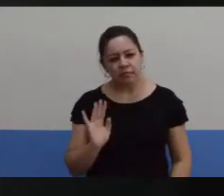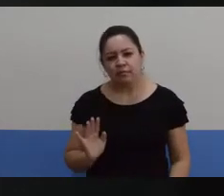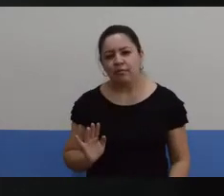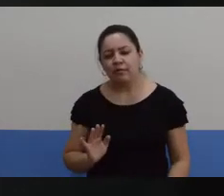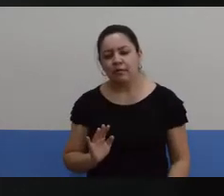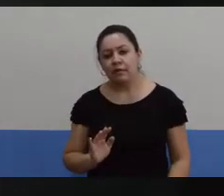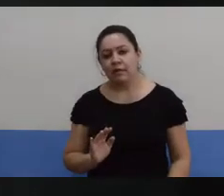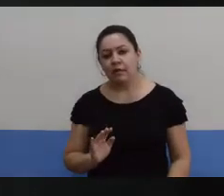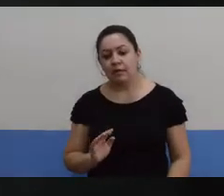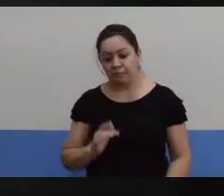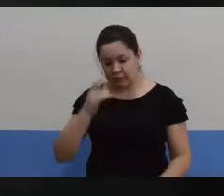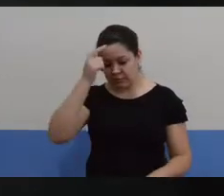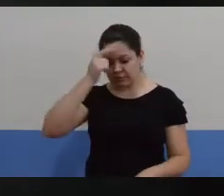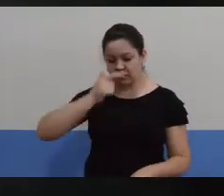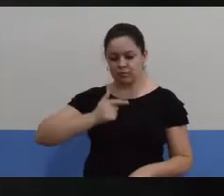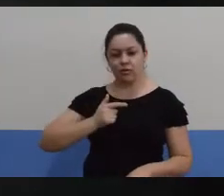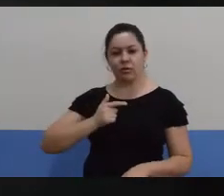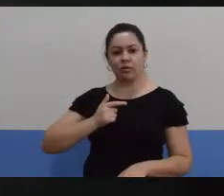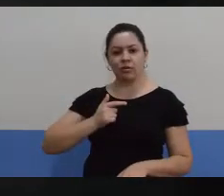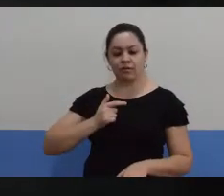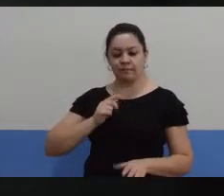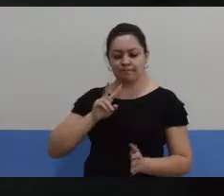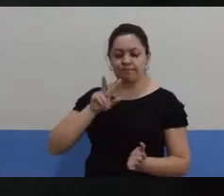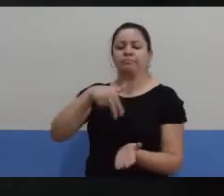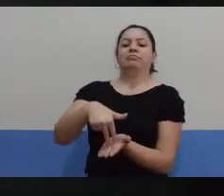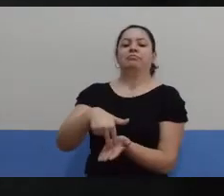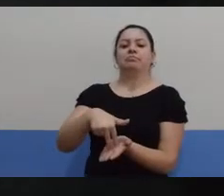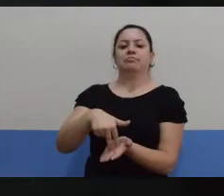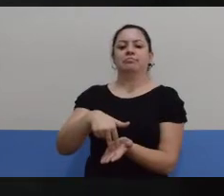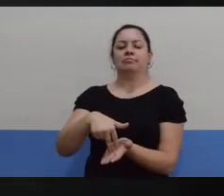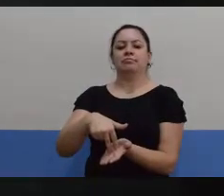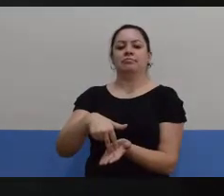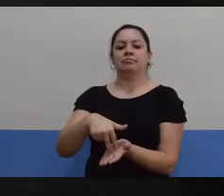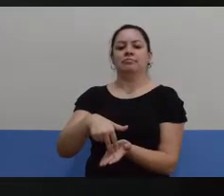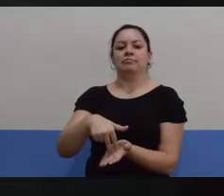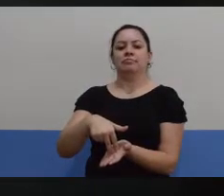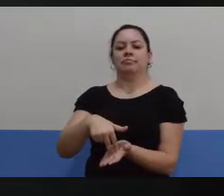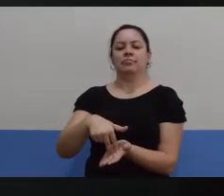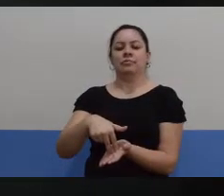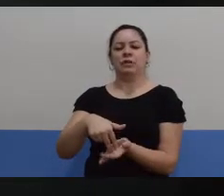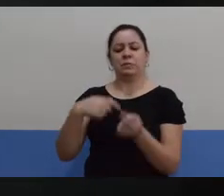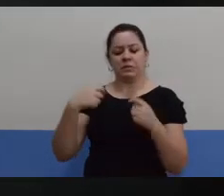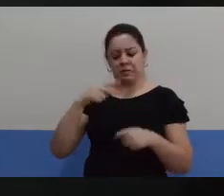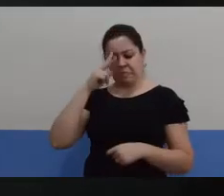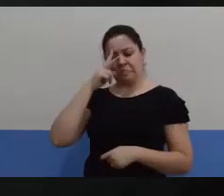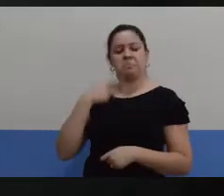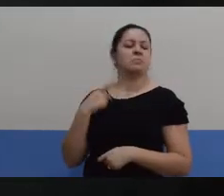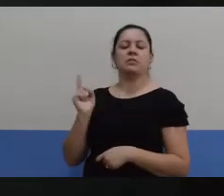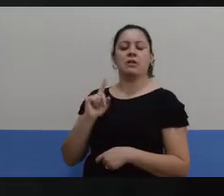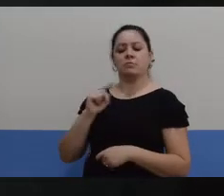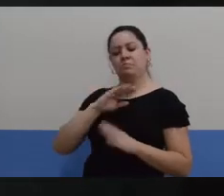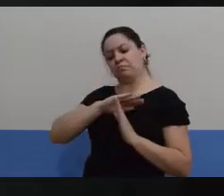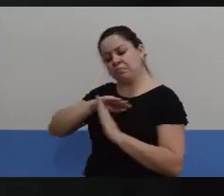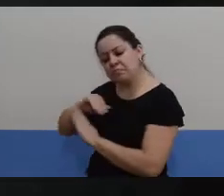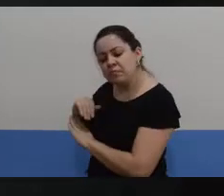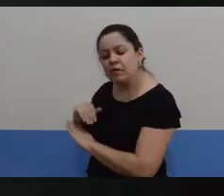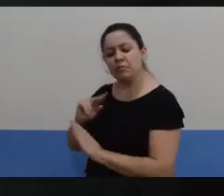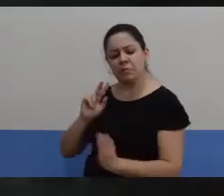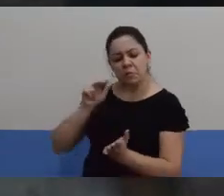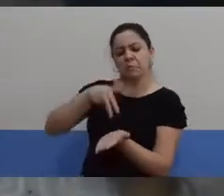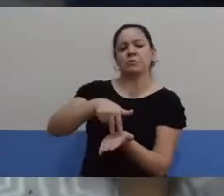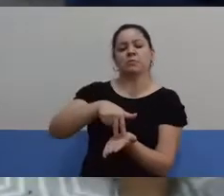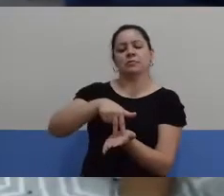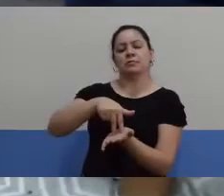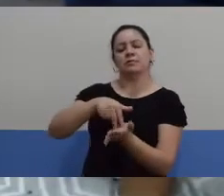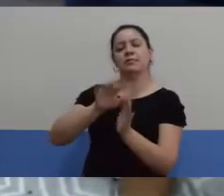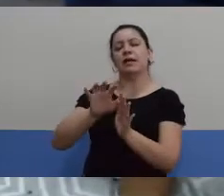tem que ser total. Eu tenho que tirar a minha máscara e me lançar. E o resto o Espírito Santo faz. Garanto para